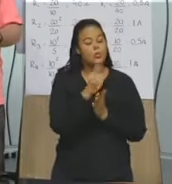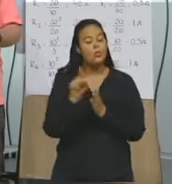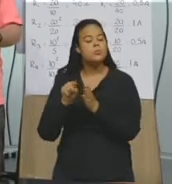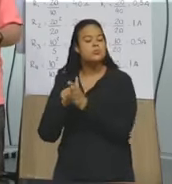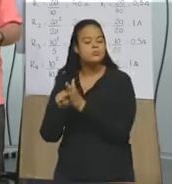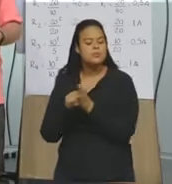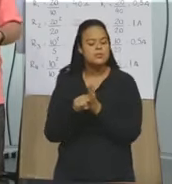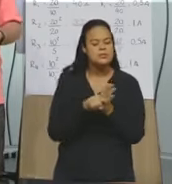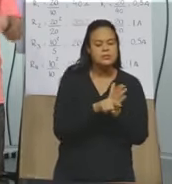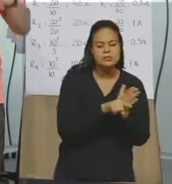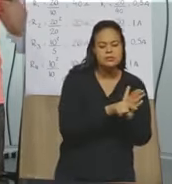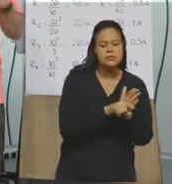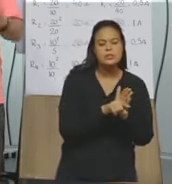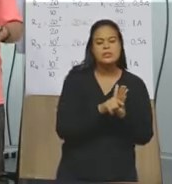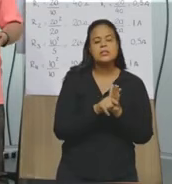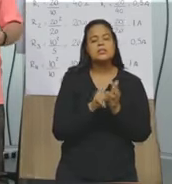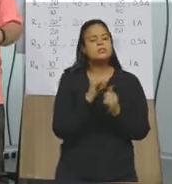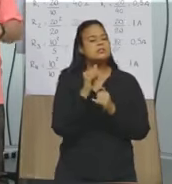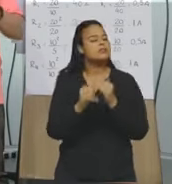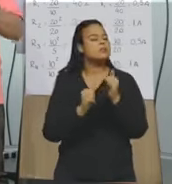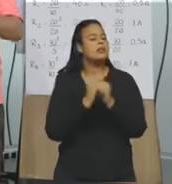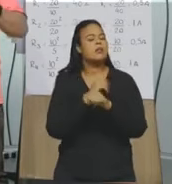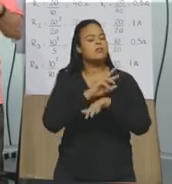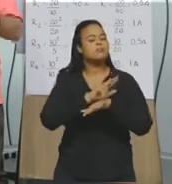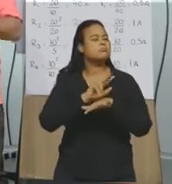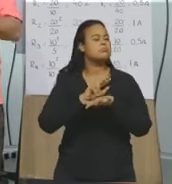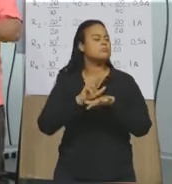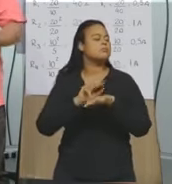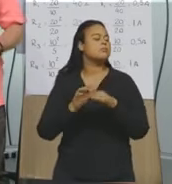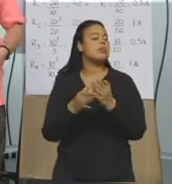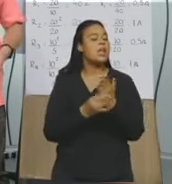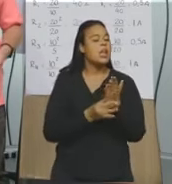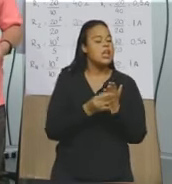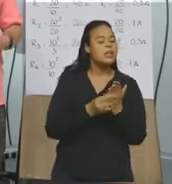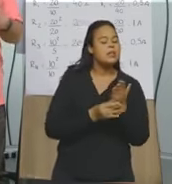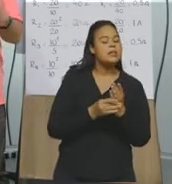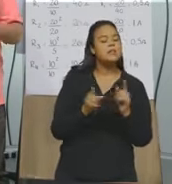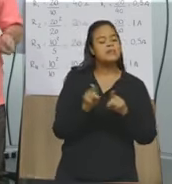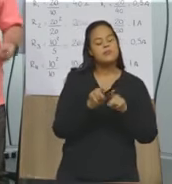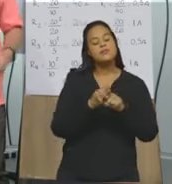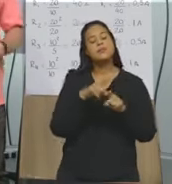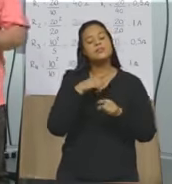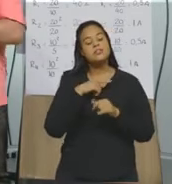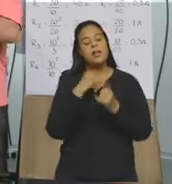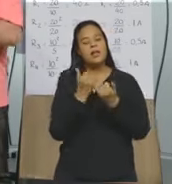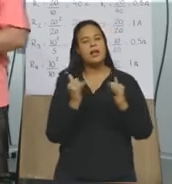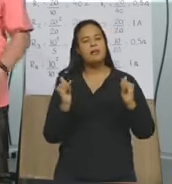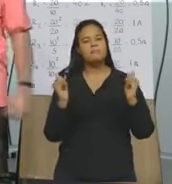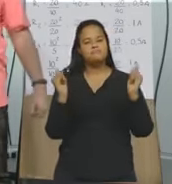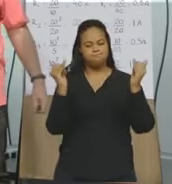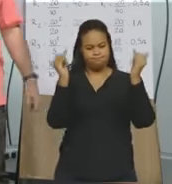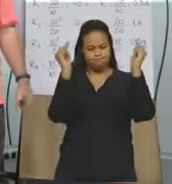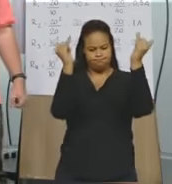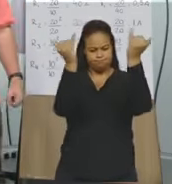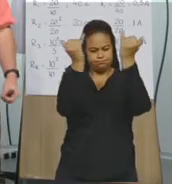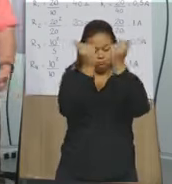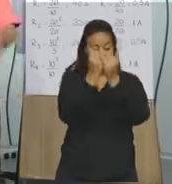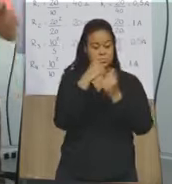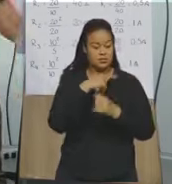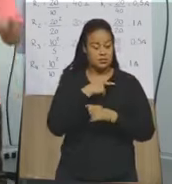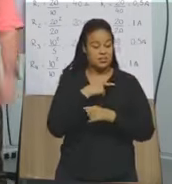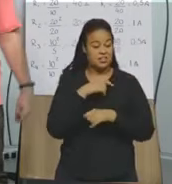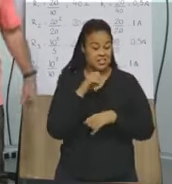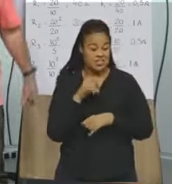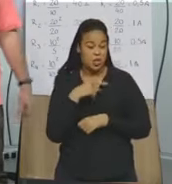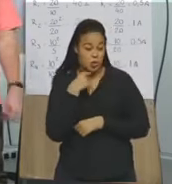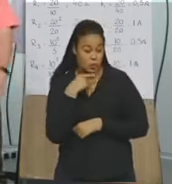fontes, porque os livros didáticos têm muitos exercícios de circuitos elétricos e qualquer dúvida que vocês tiverem aqui, mandem